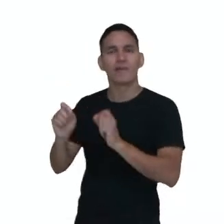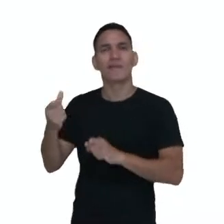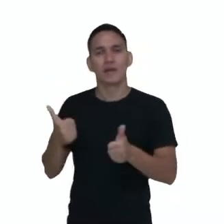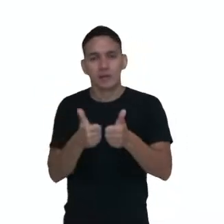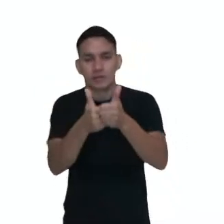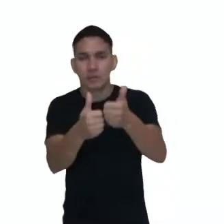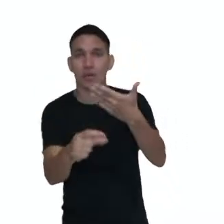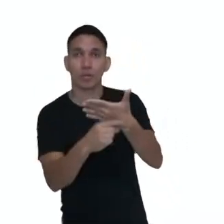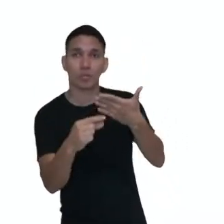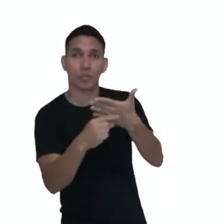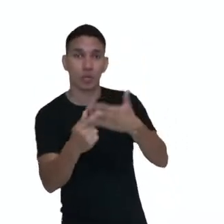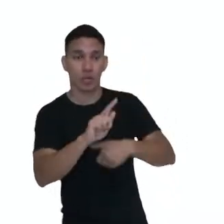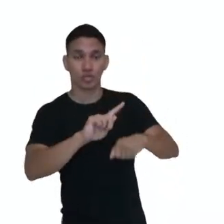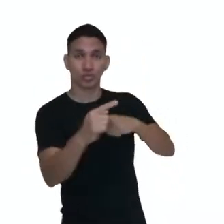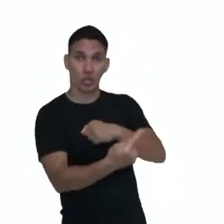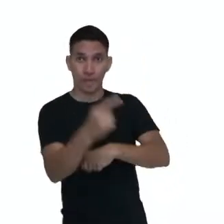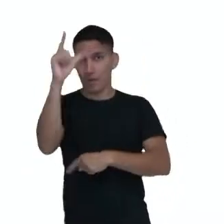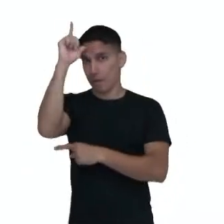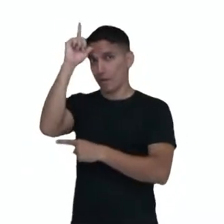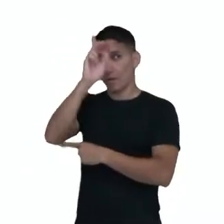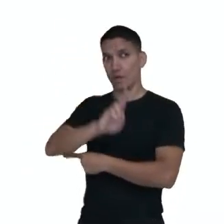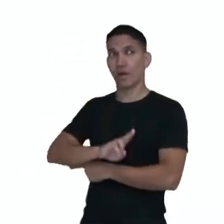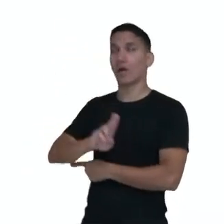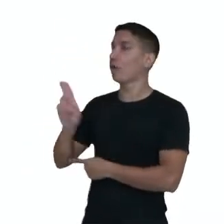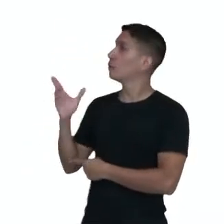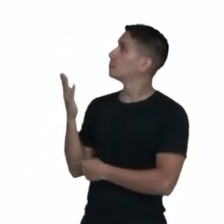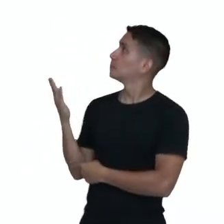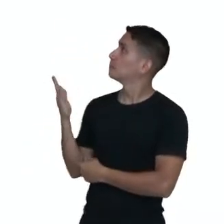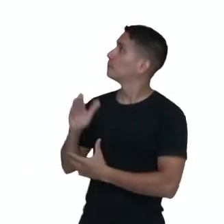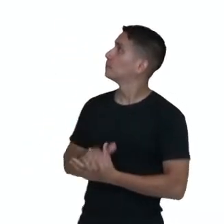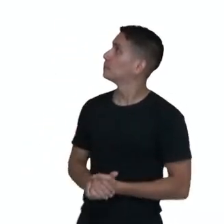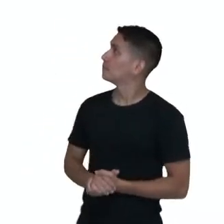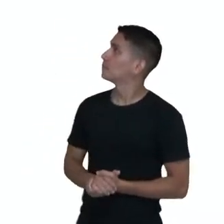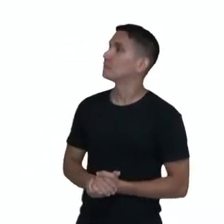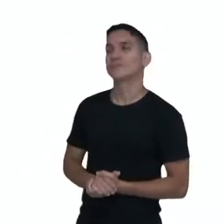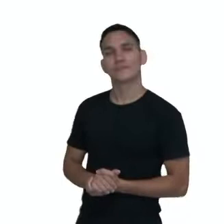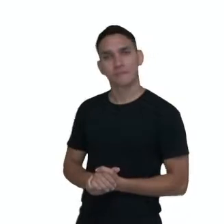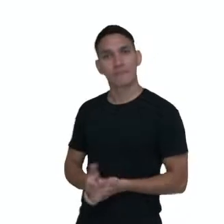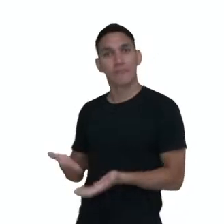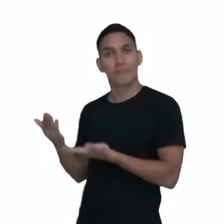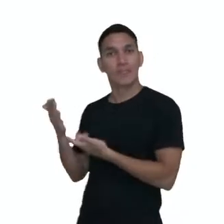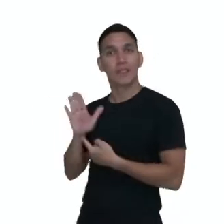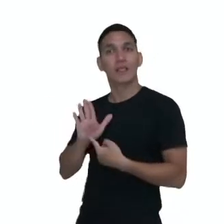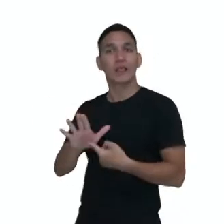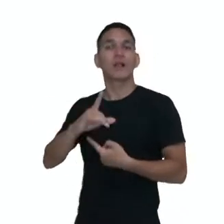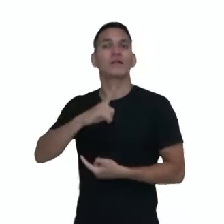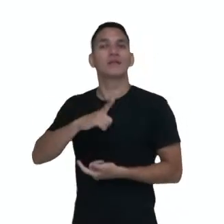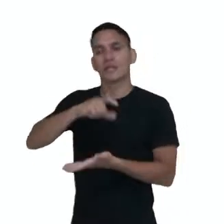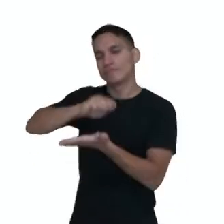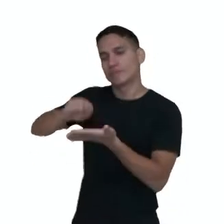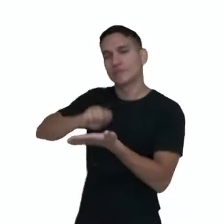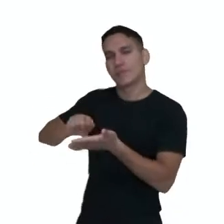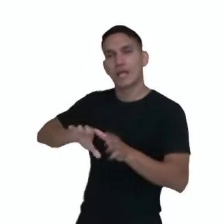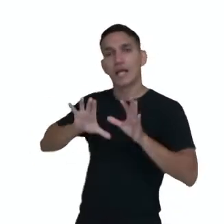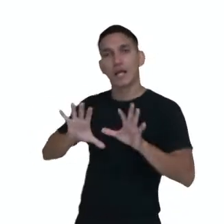do geógrafo alemão, né, Friedrich Ratzel. E ele então escreveu essa obra aqui,